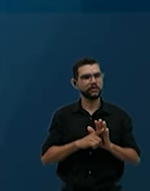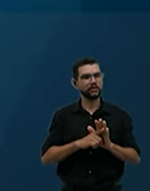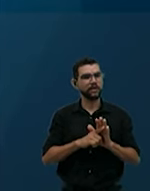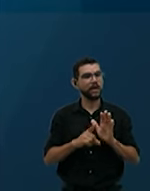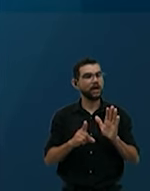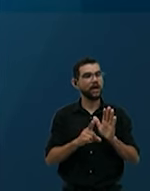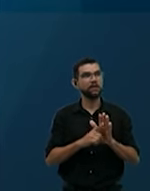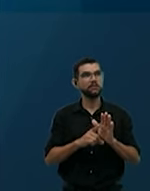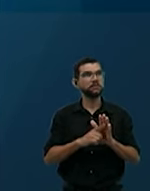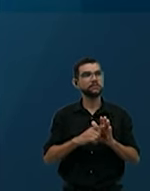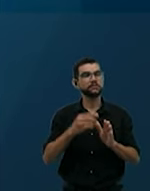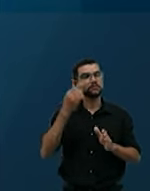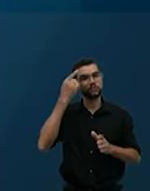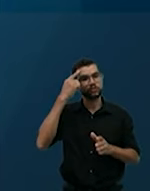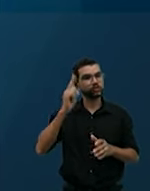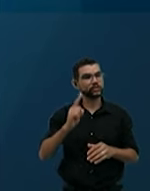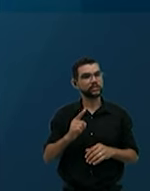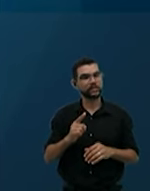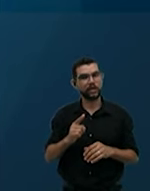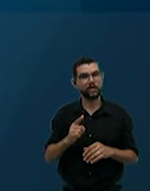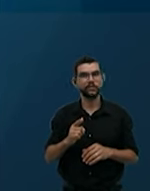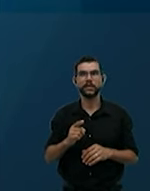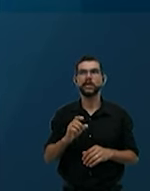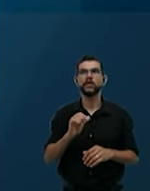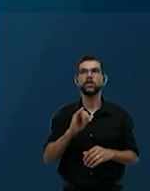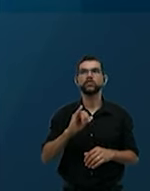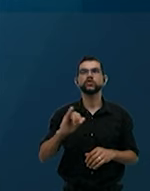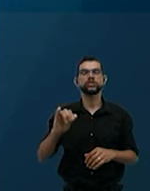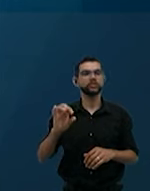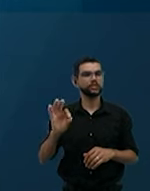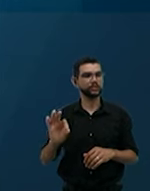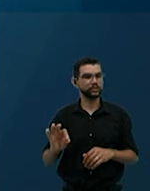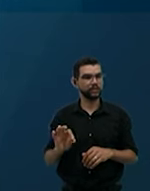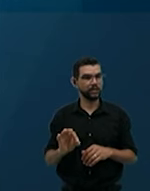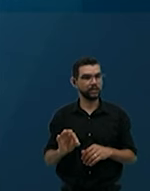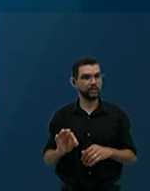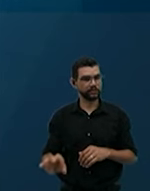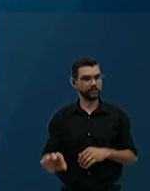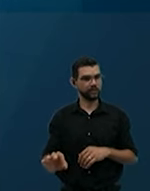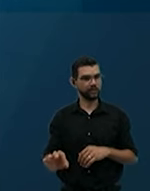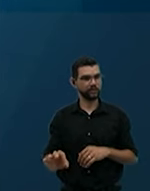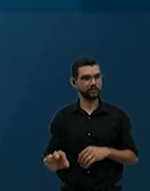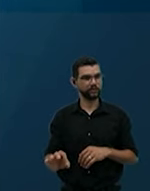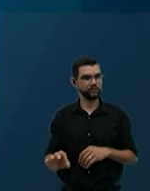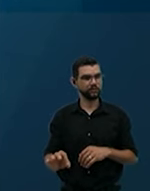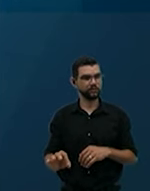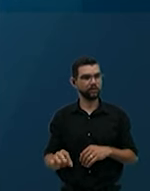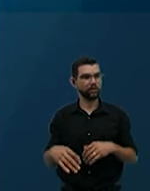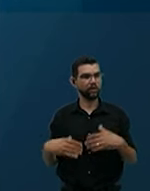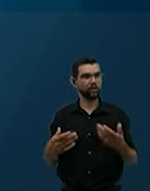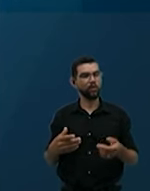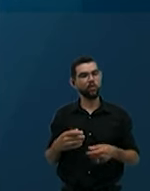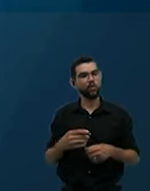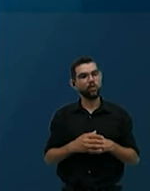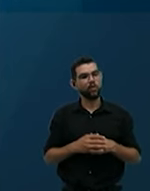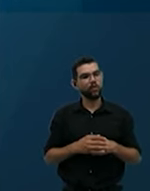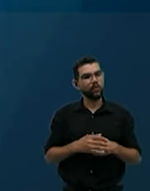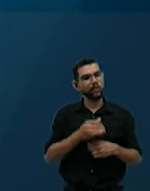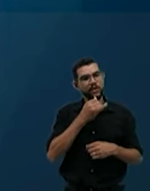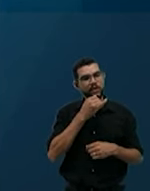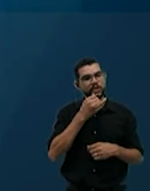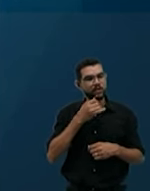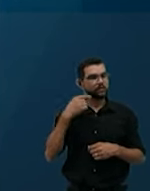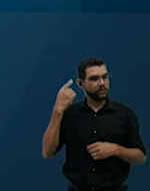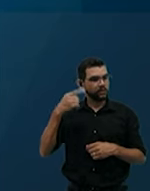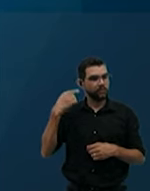exceção daquela que o douto colega explicitou aí na sua sustentação oral, que é no caso da pensão por morte.